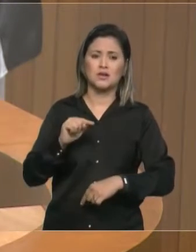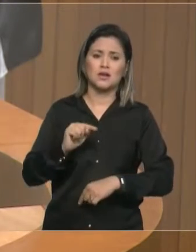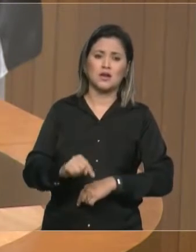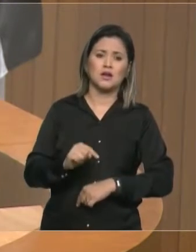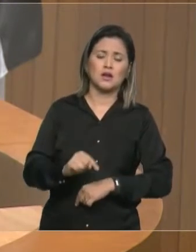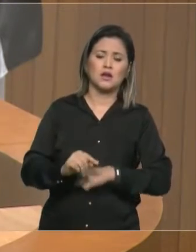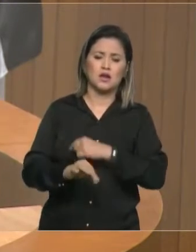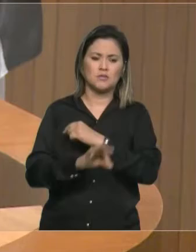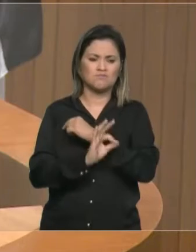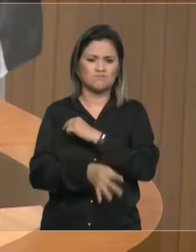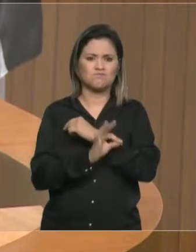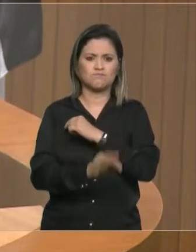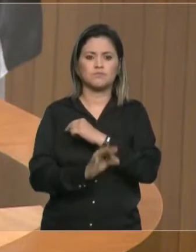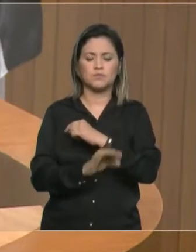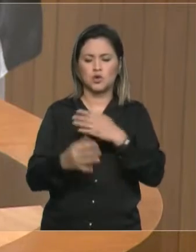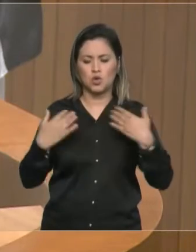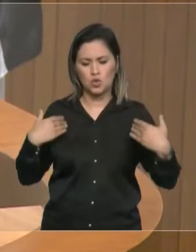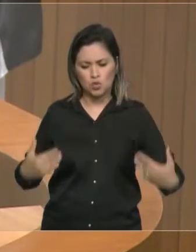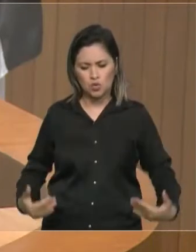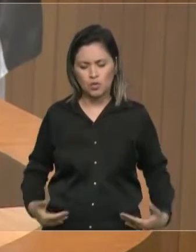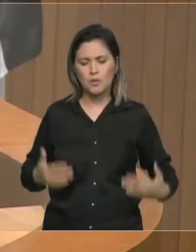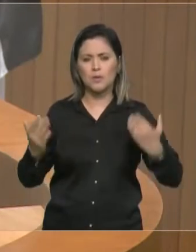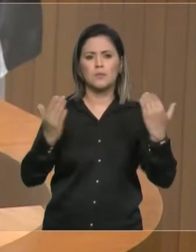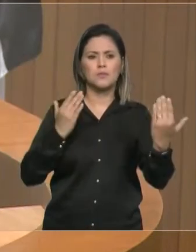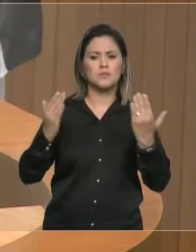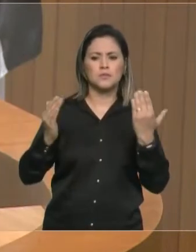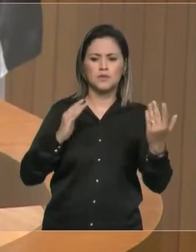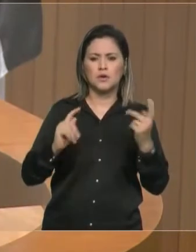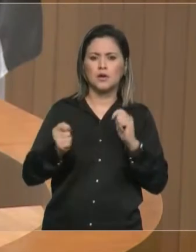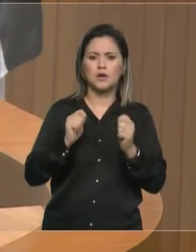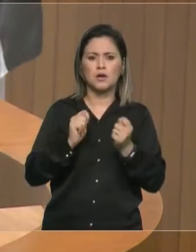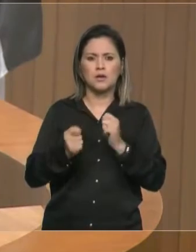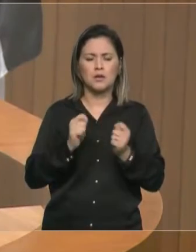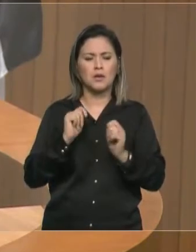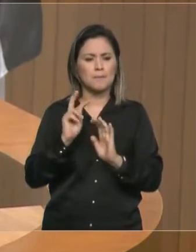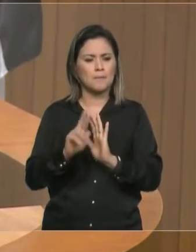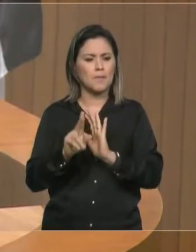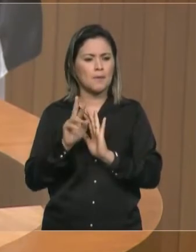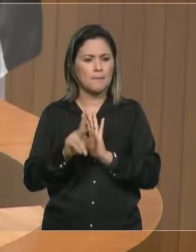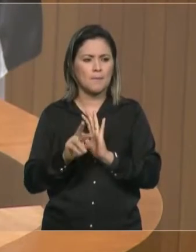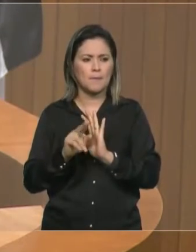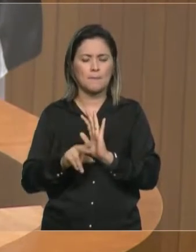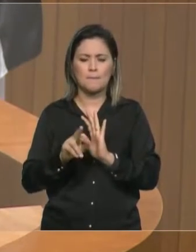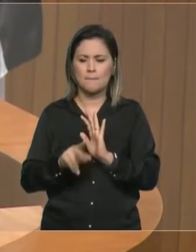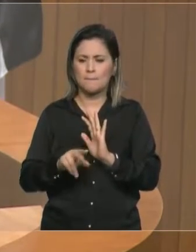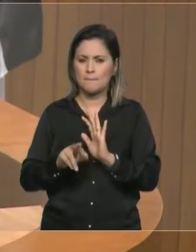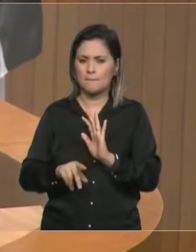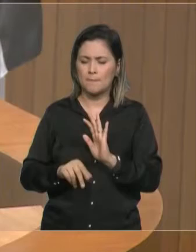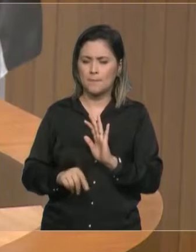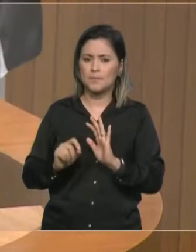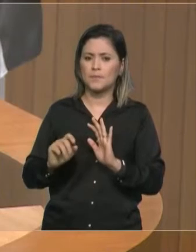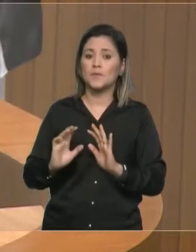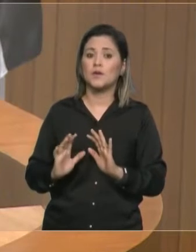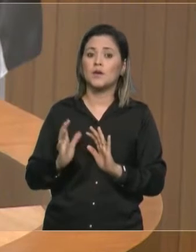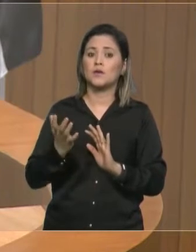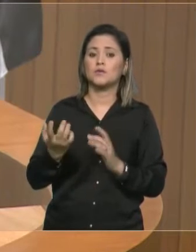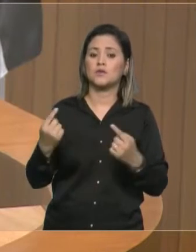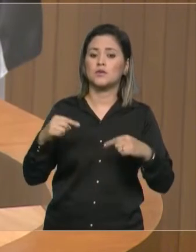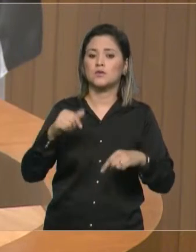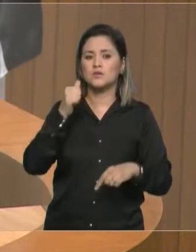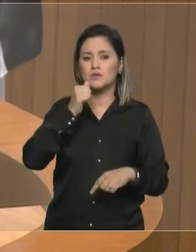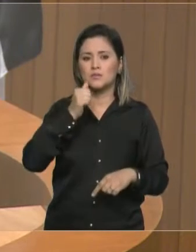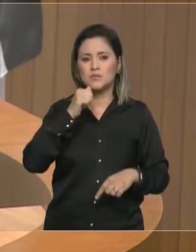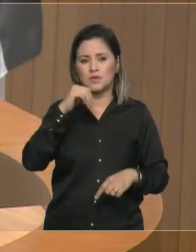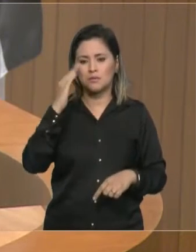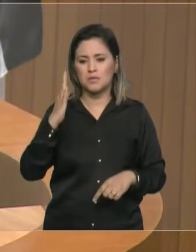agressão física, mas a agressão psicológica, a agressão econômica e outras agressões à moral que acontece contra as mulheres no Brasil e